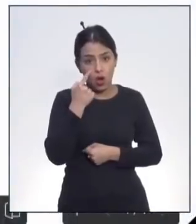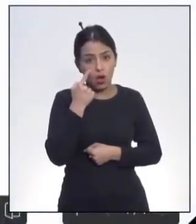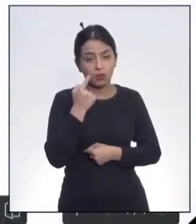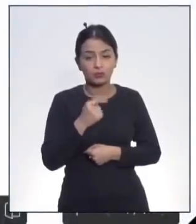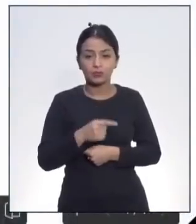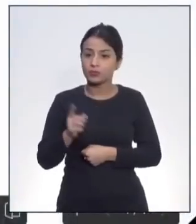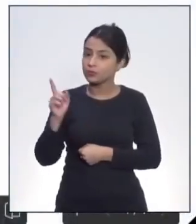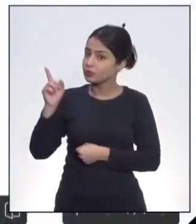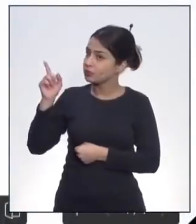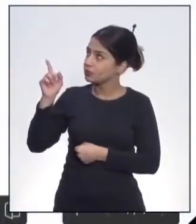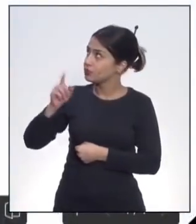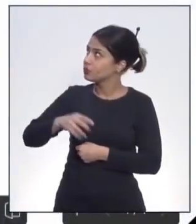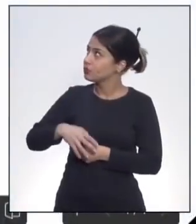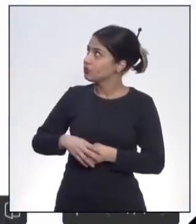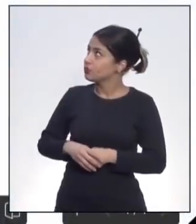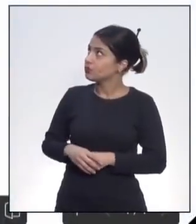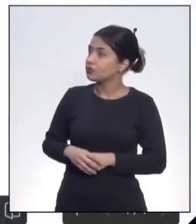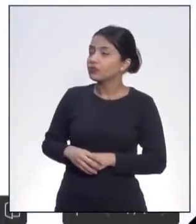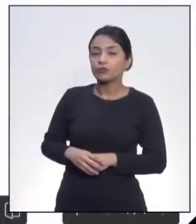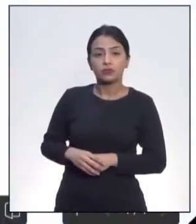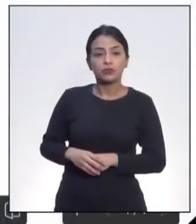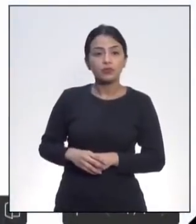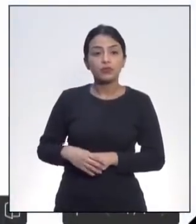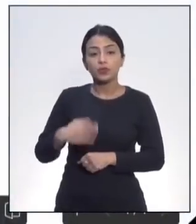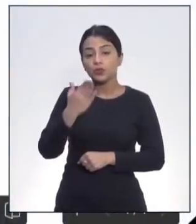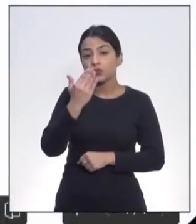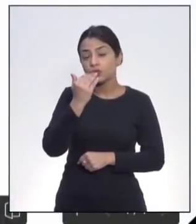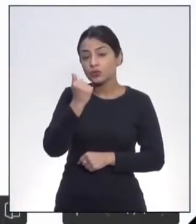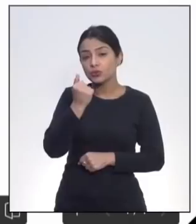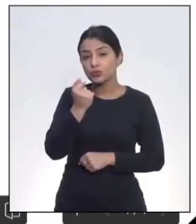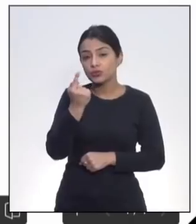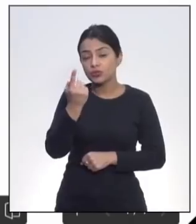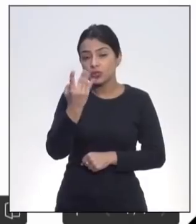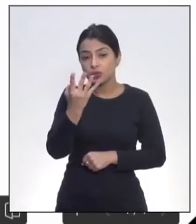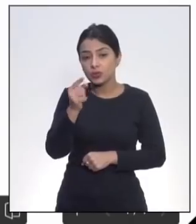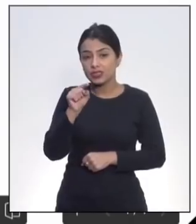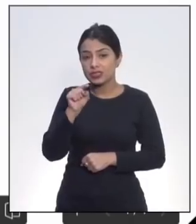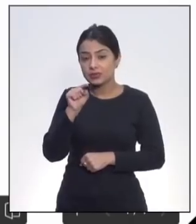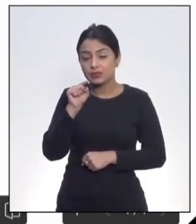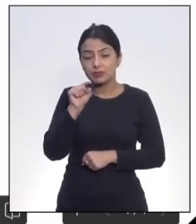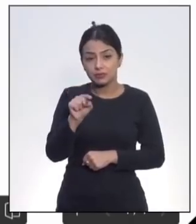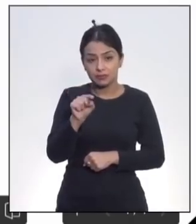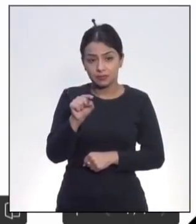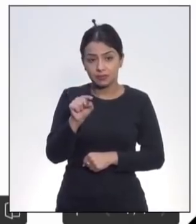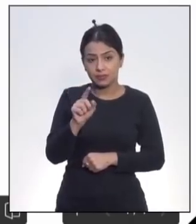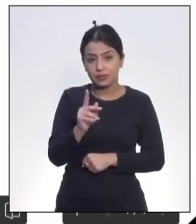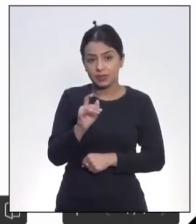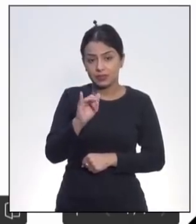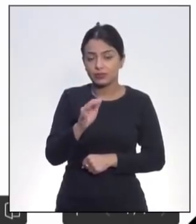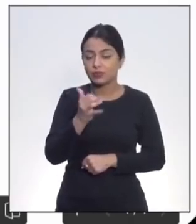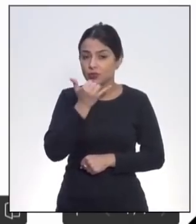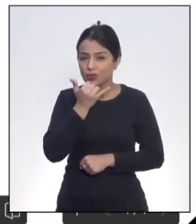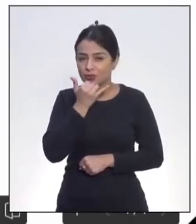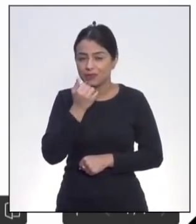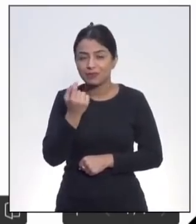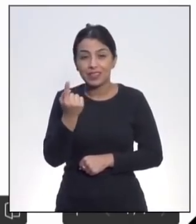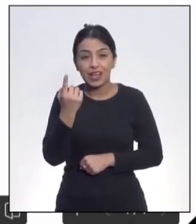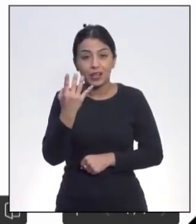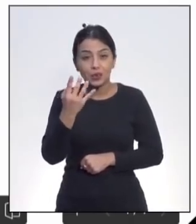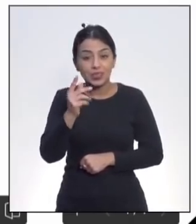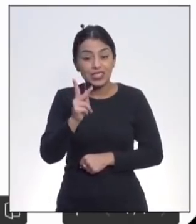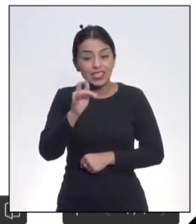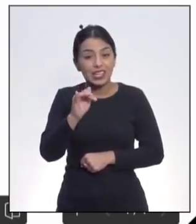de carne suína, tá ok? 14 quilogramas por habitante em média. Então, foi a carne realmente